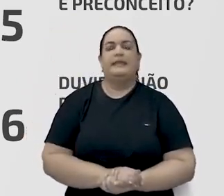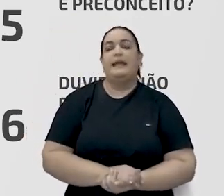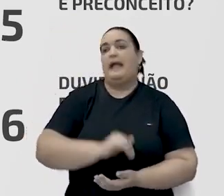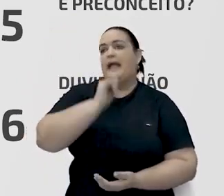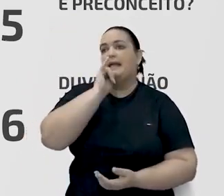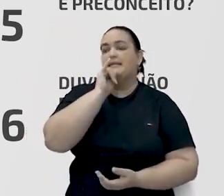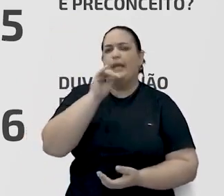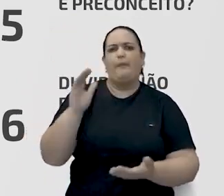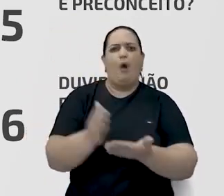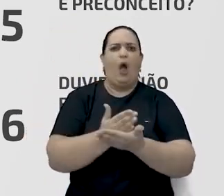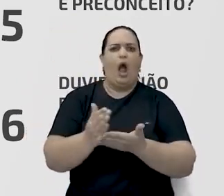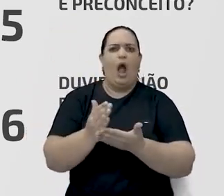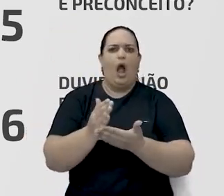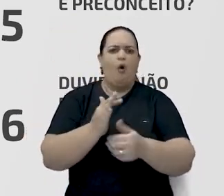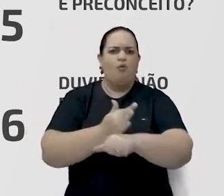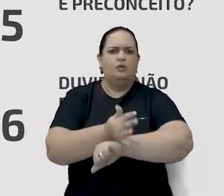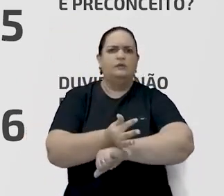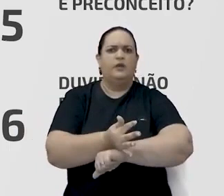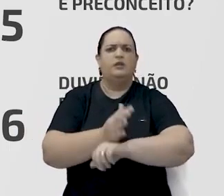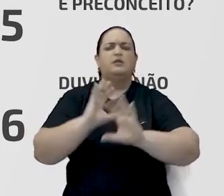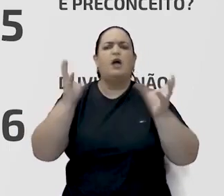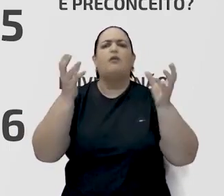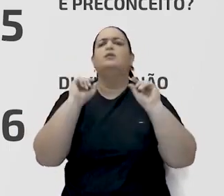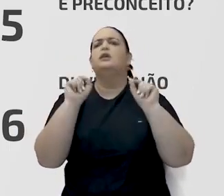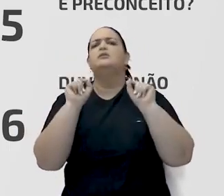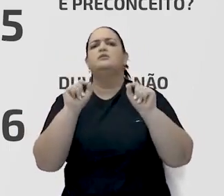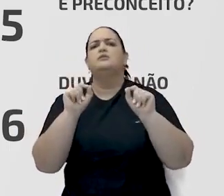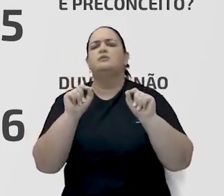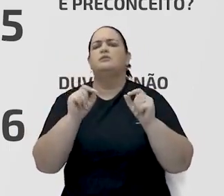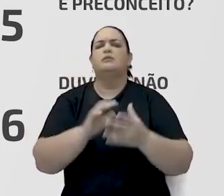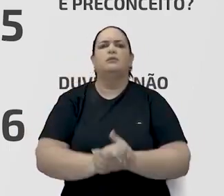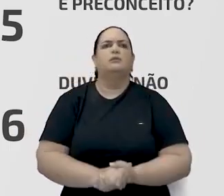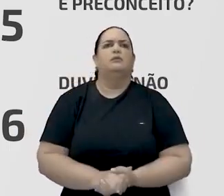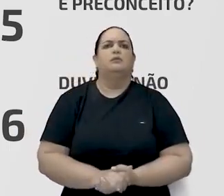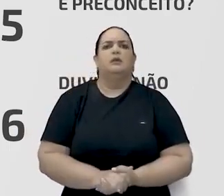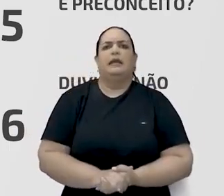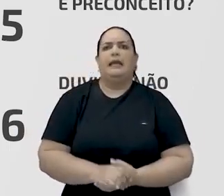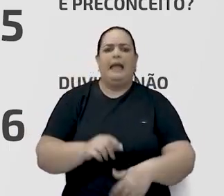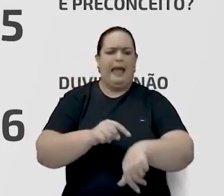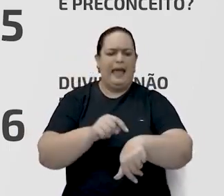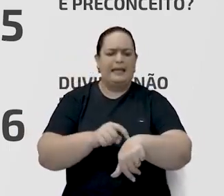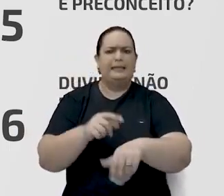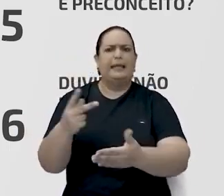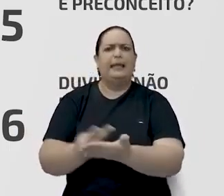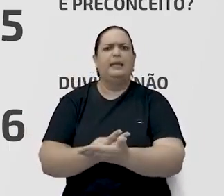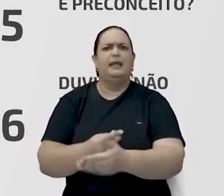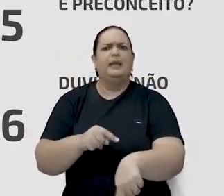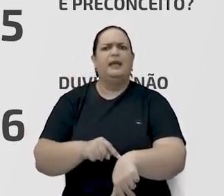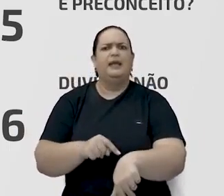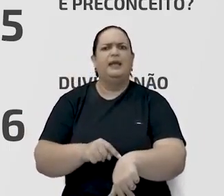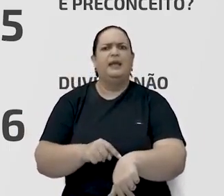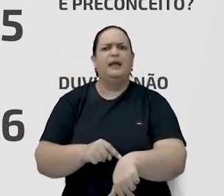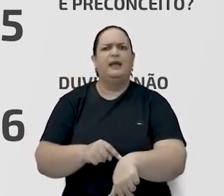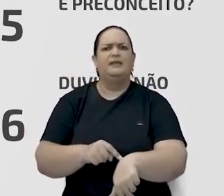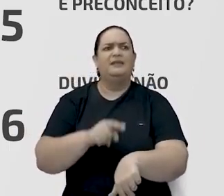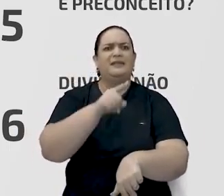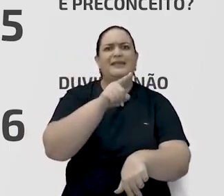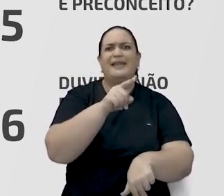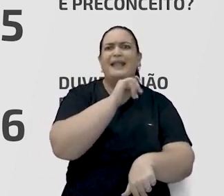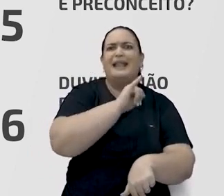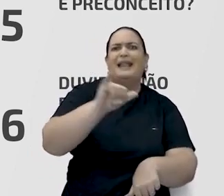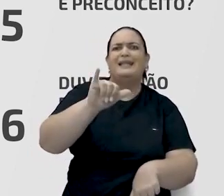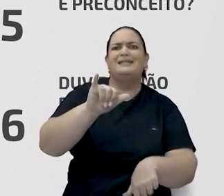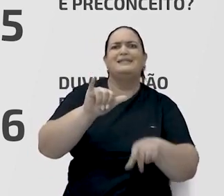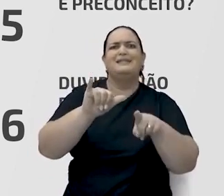tira um print de uma informação, dissipa aquela informação e aí você vai ver que é uma informação que vem